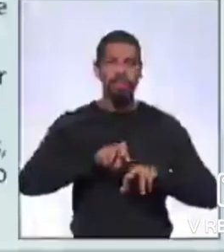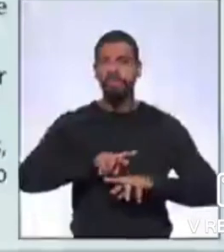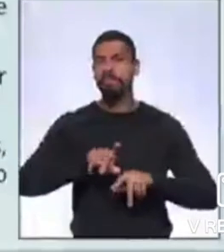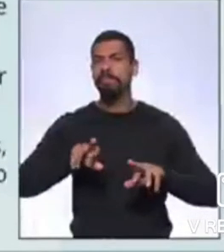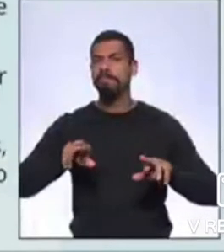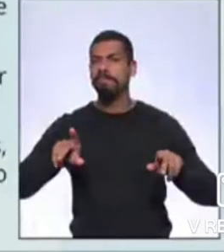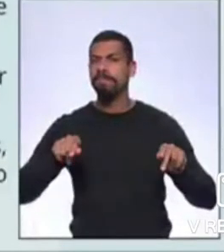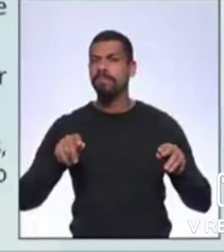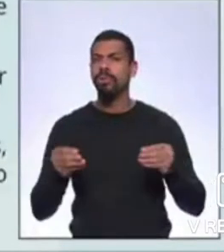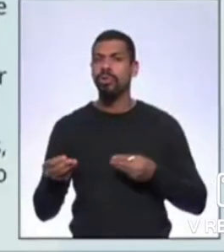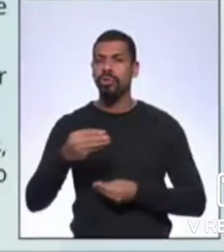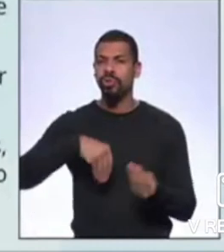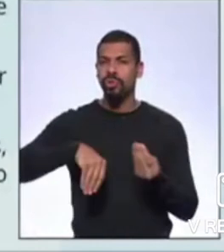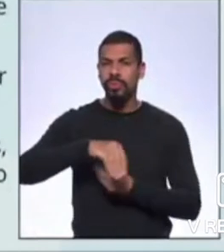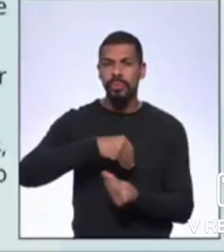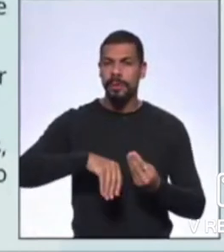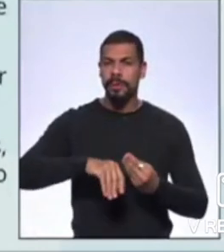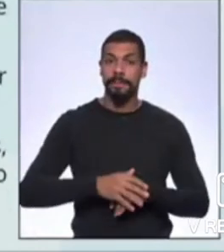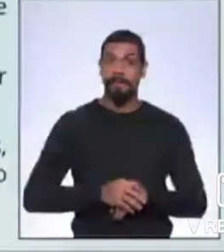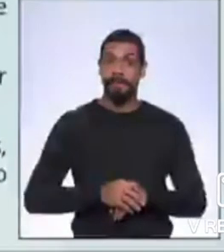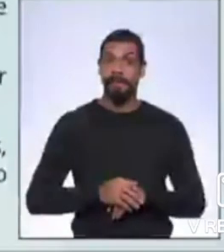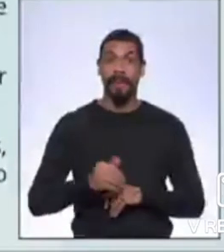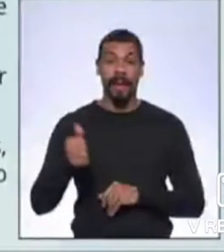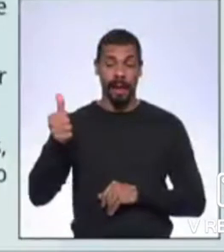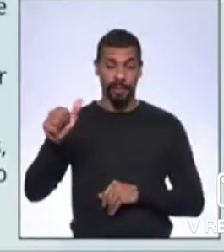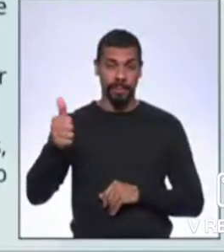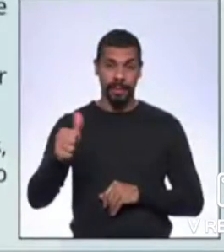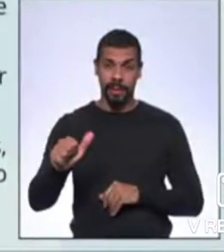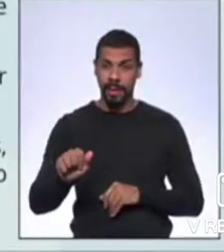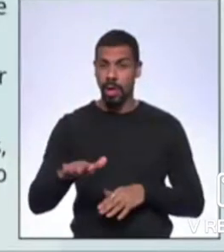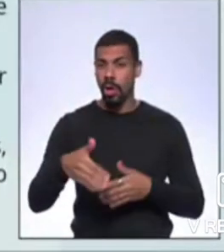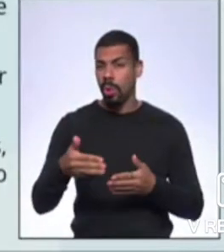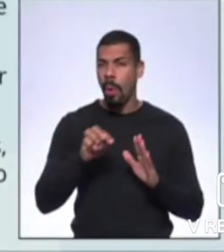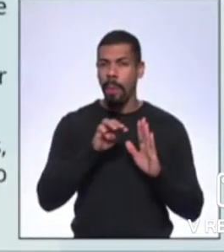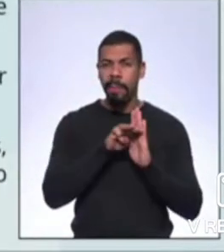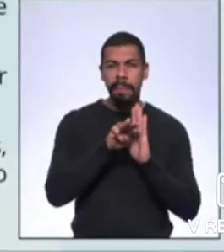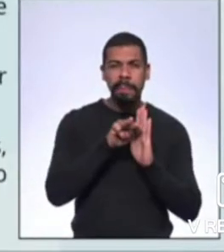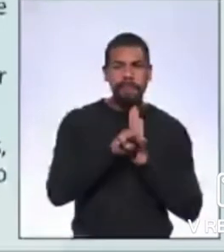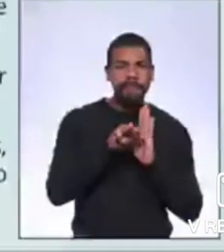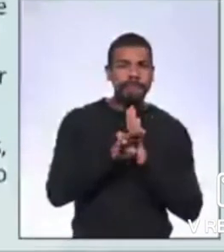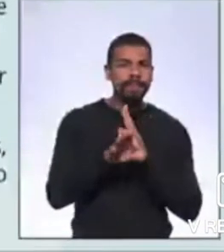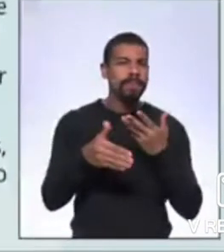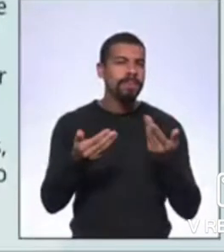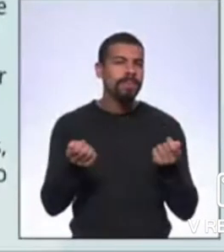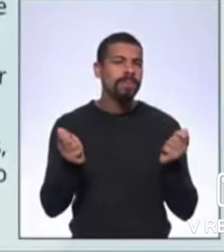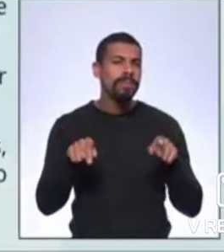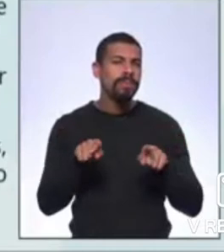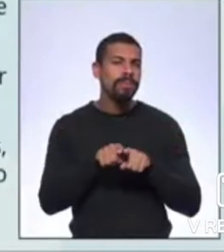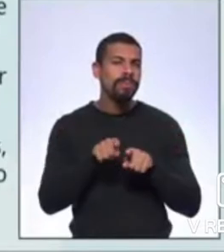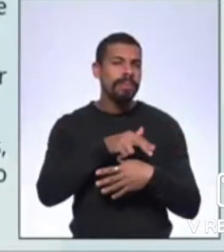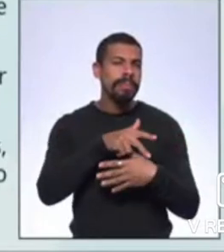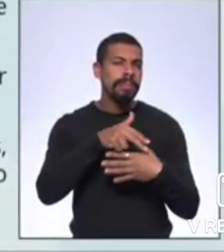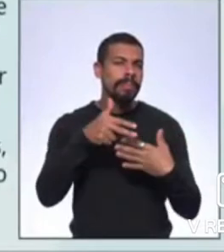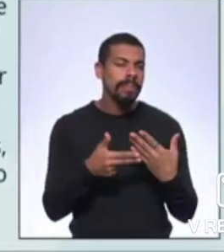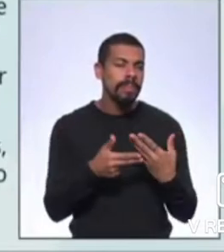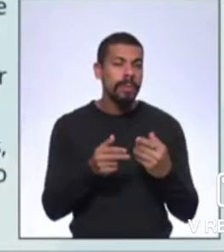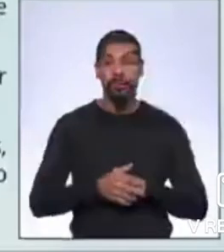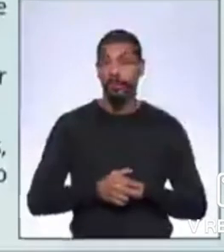diferenciar substâncias e misturas. Avaliar e escolher métodos de separação de substância, filtração,